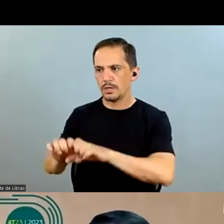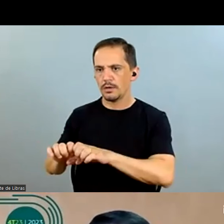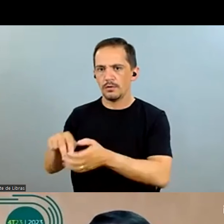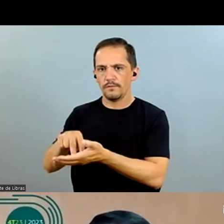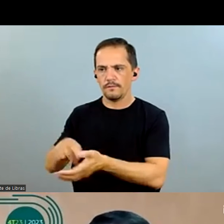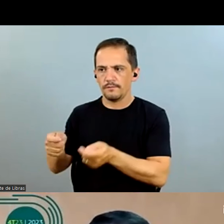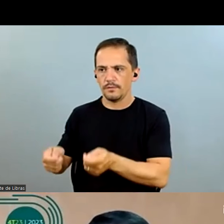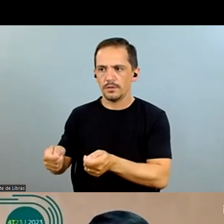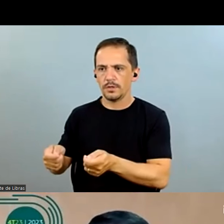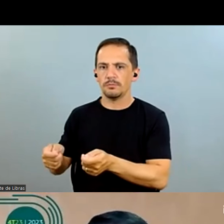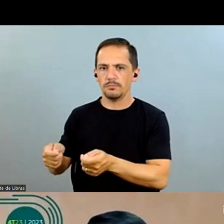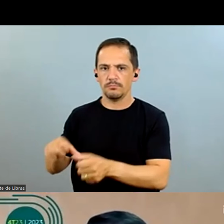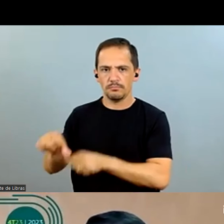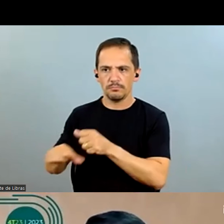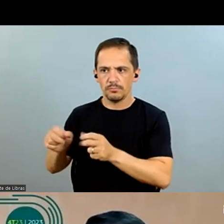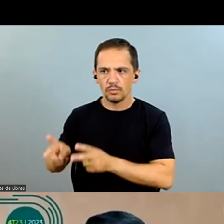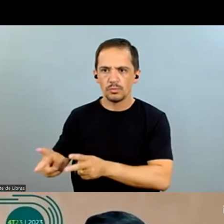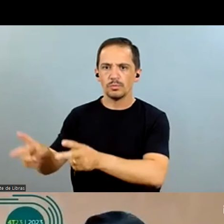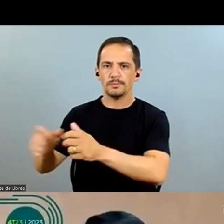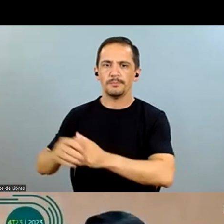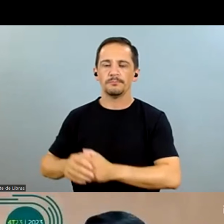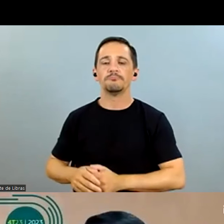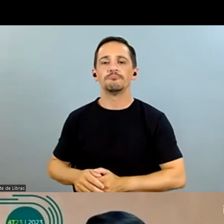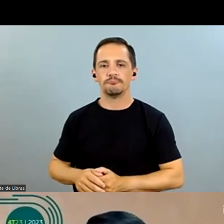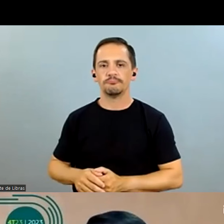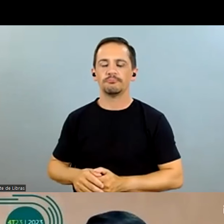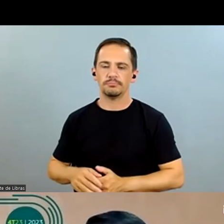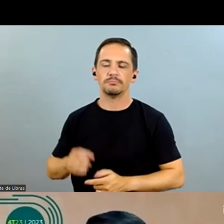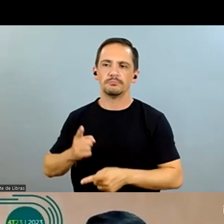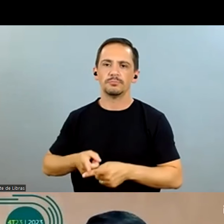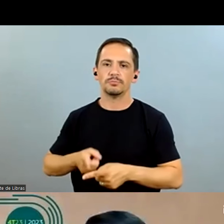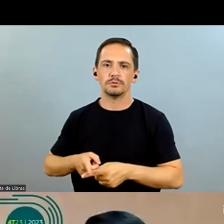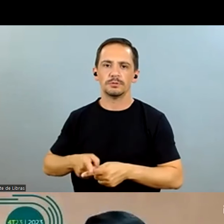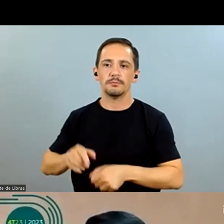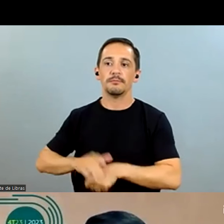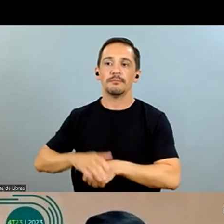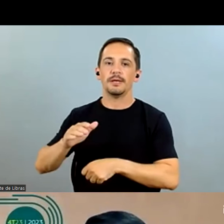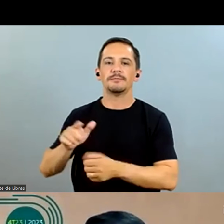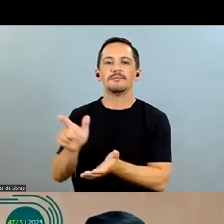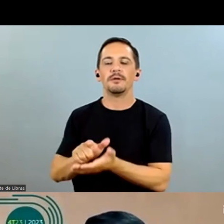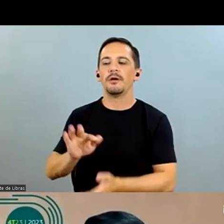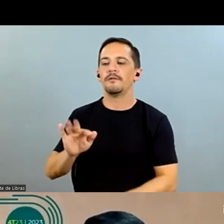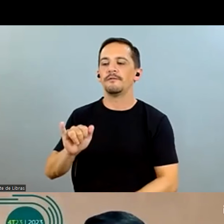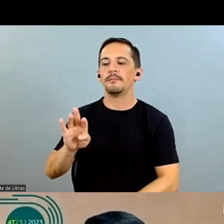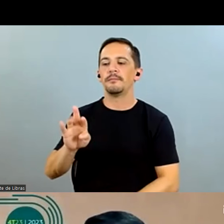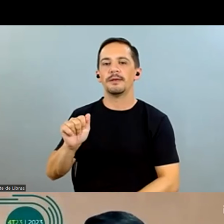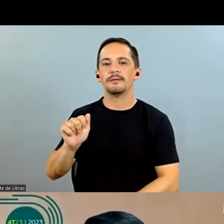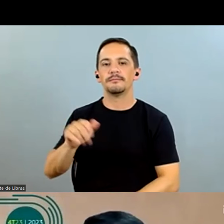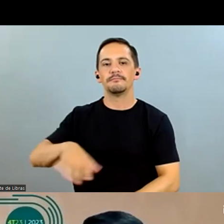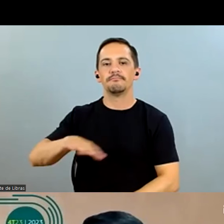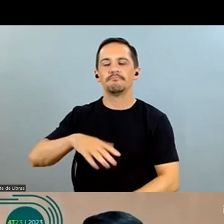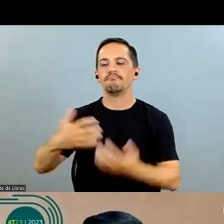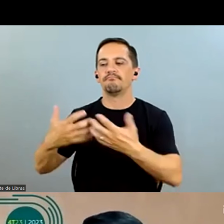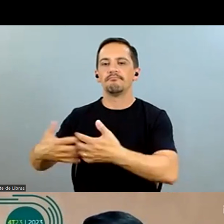mudança estrutural no mercado de aparas em função da maior oferta de de papéis de fibra no mercado né várias máquinas de